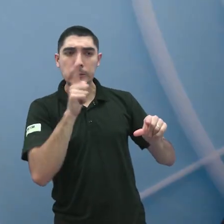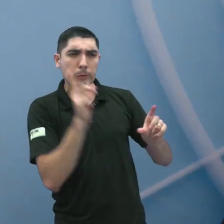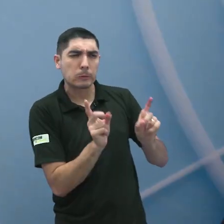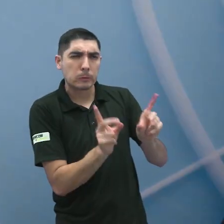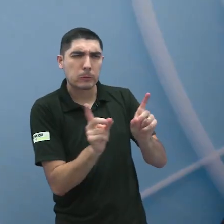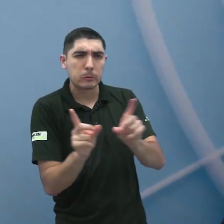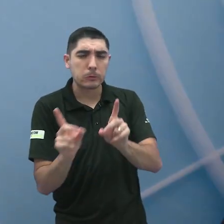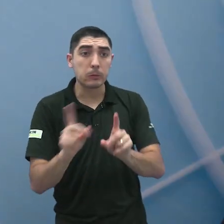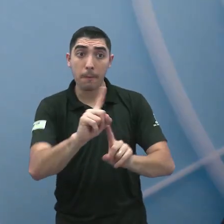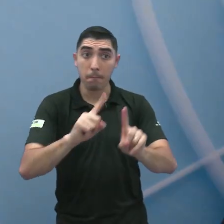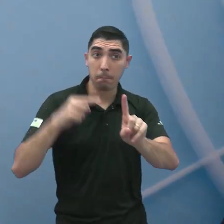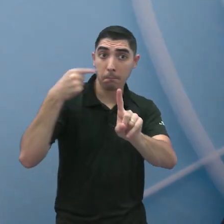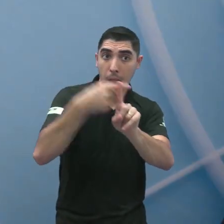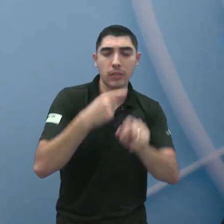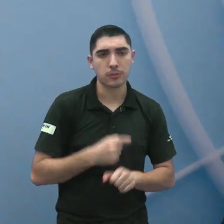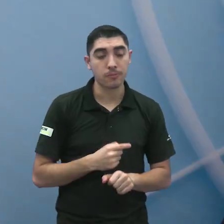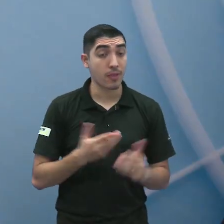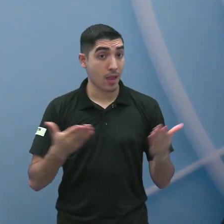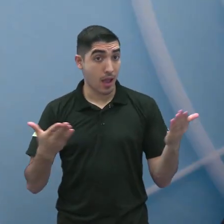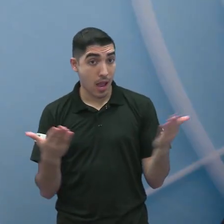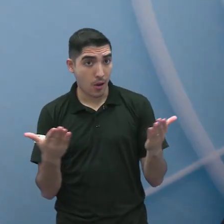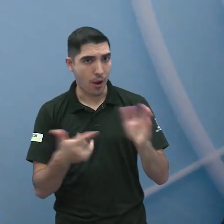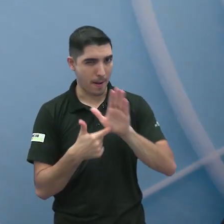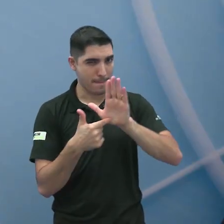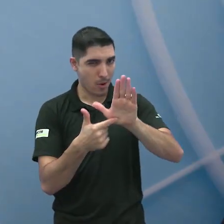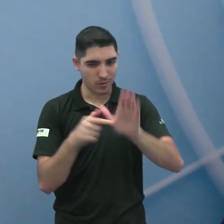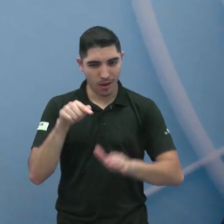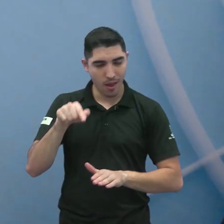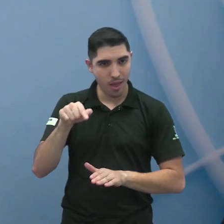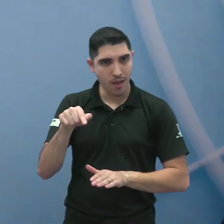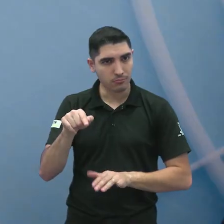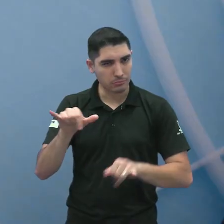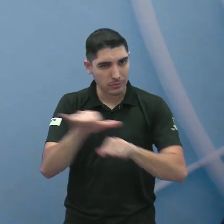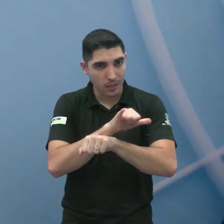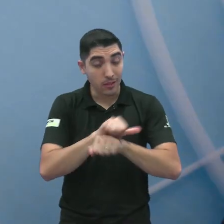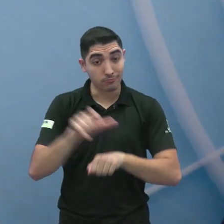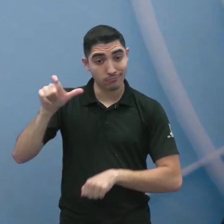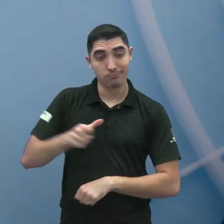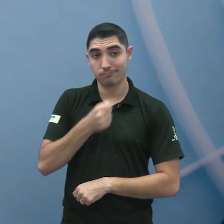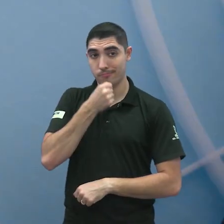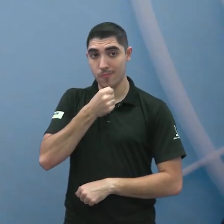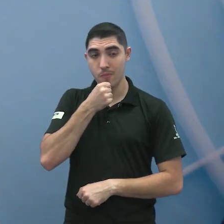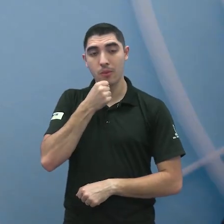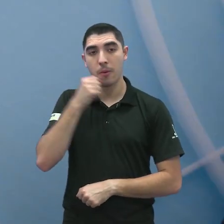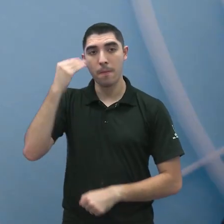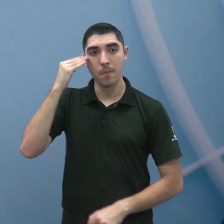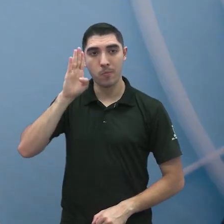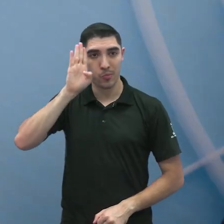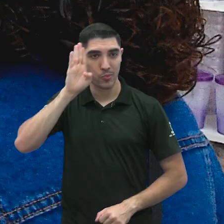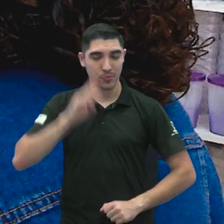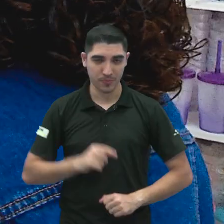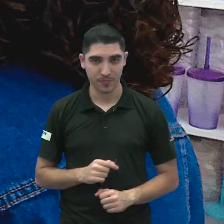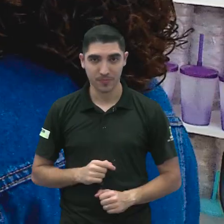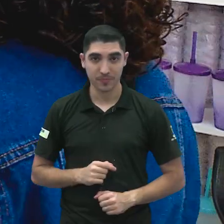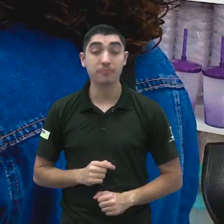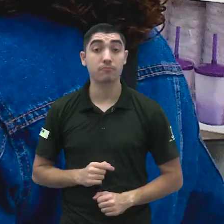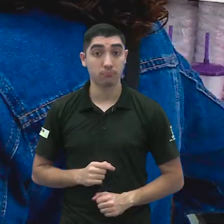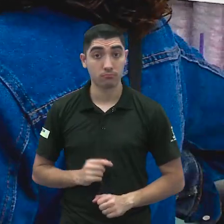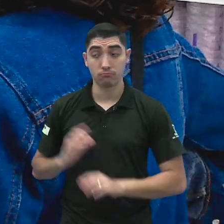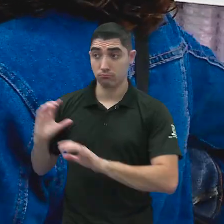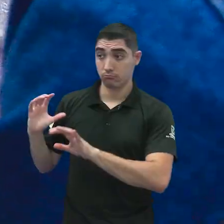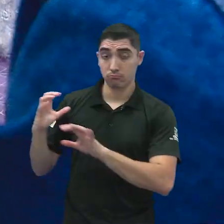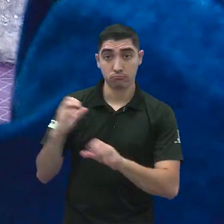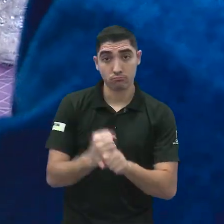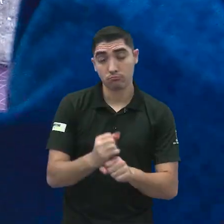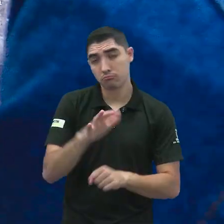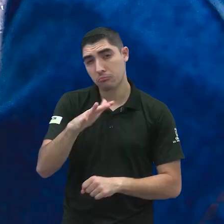alcance. Quem mostra como esse movimento tem ganhado força aí é o repórter Bruno Castilho. Após quase